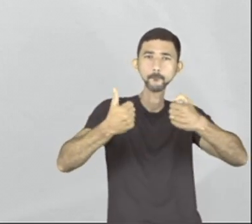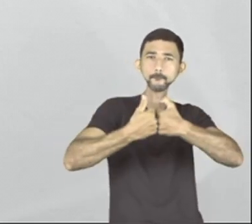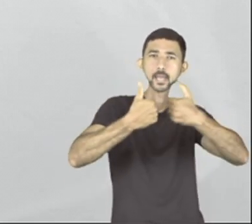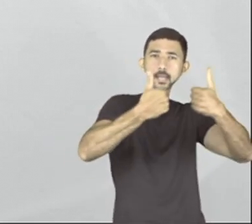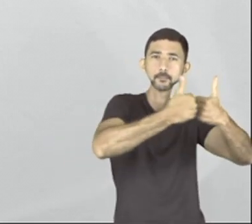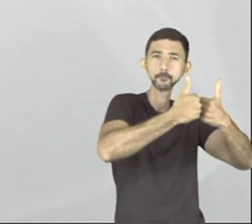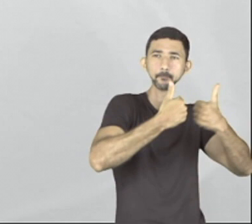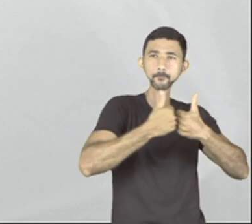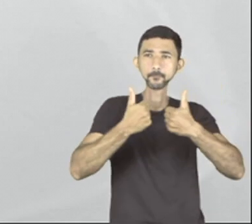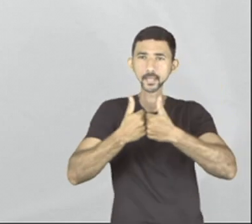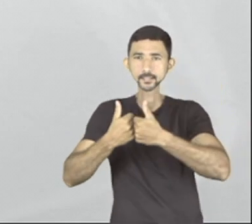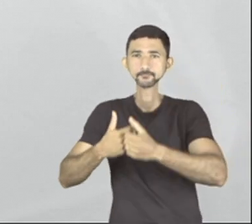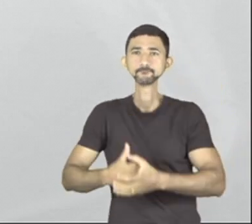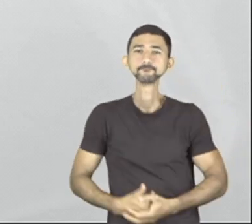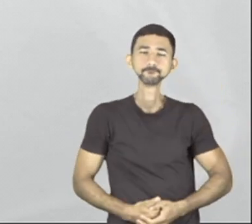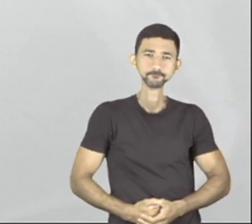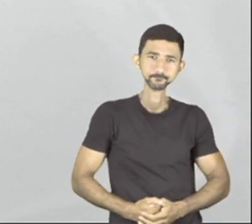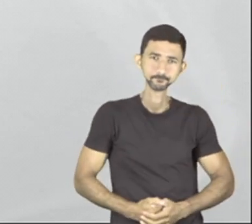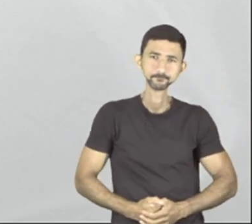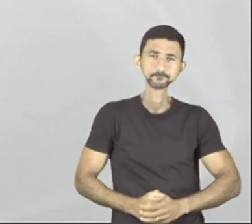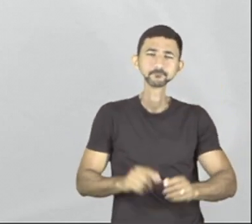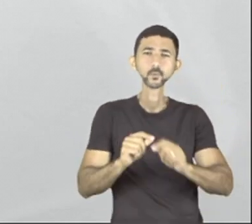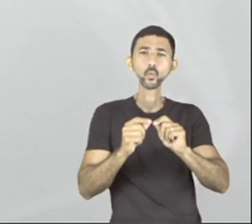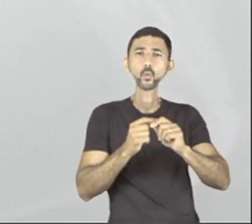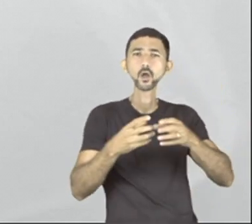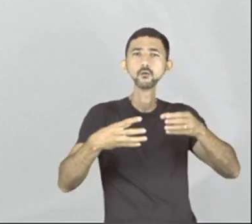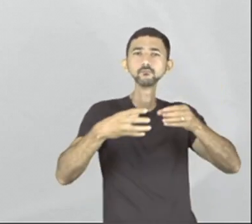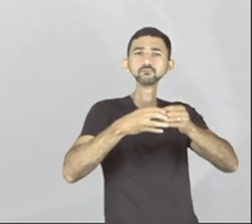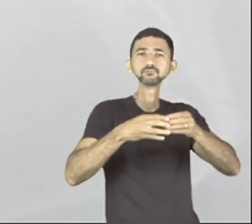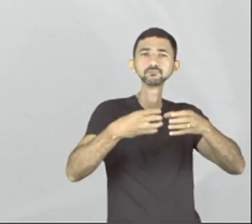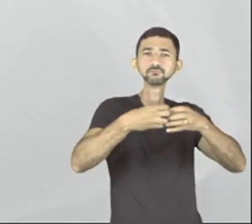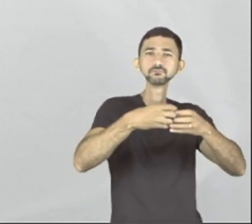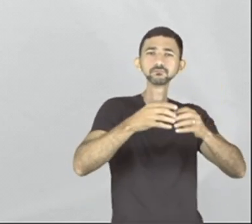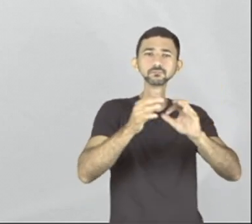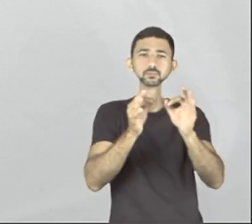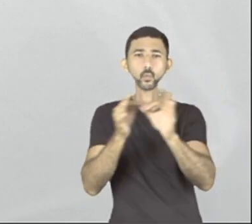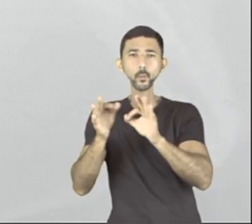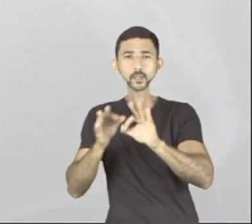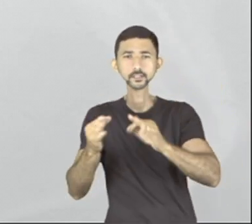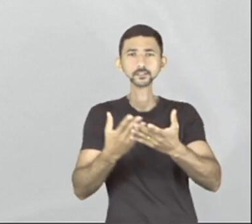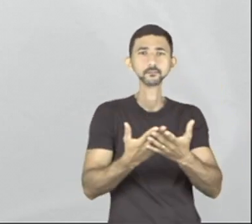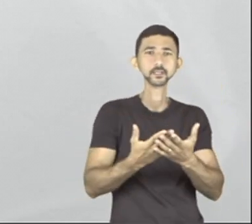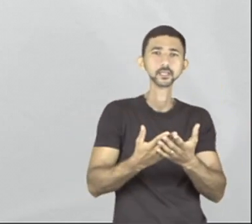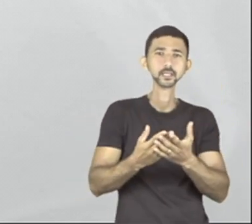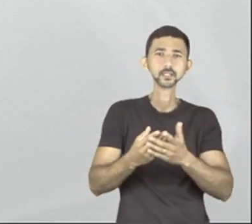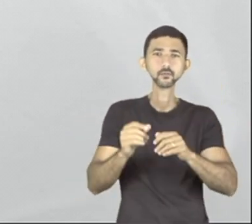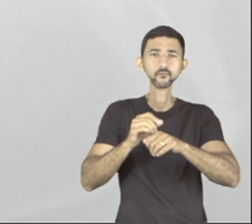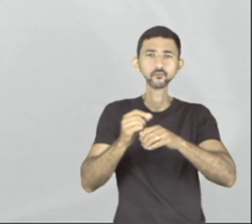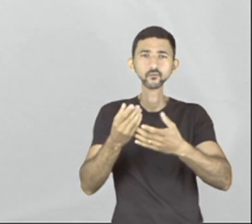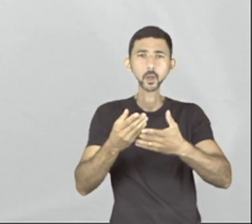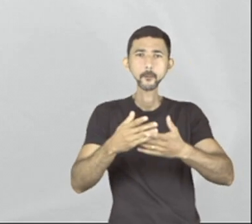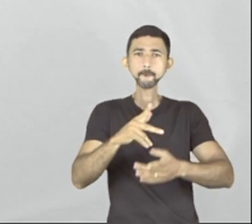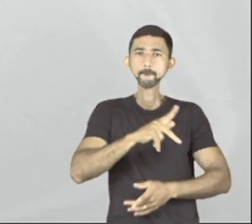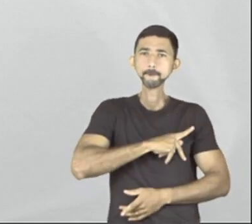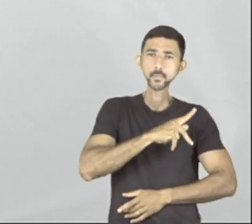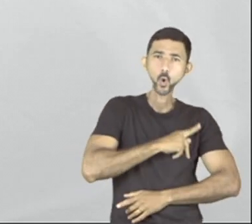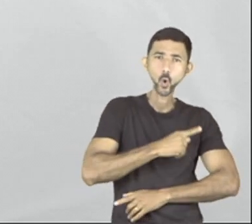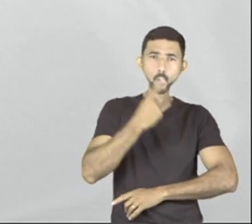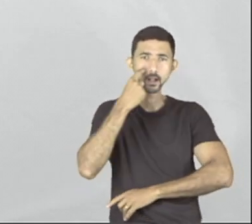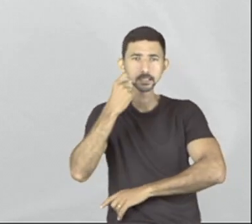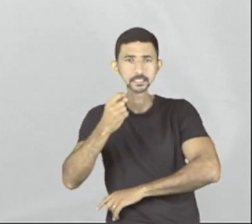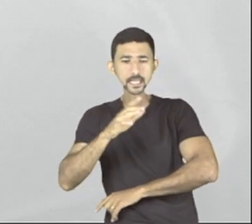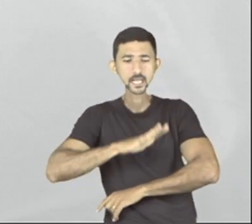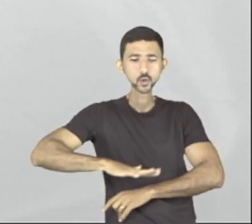próximos, limítrofes, com a finalidade de integrar o planejamento, a execução de funções públicas de interesse